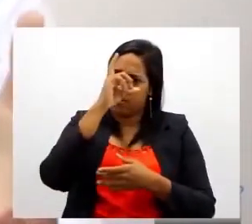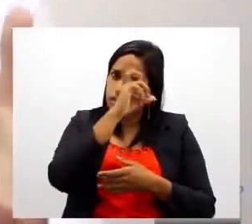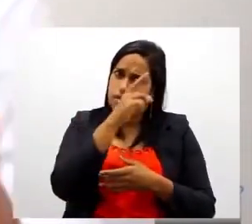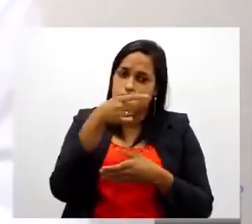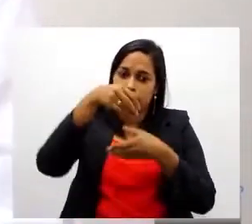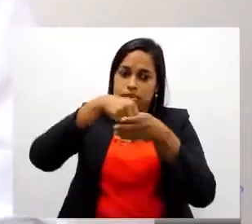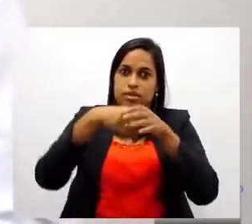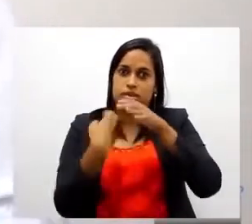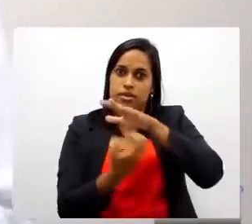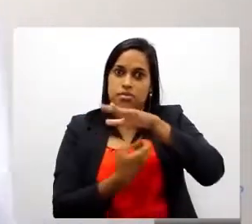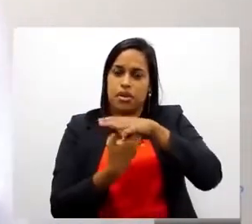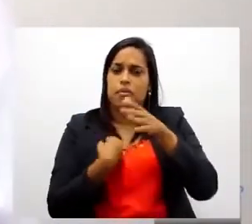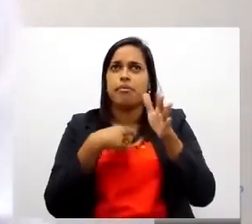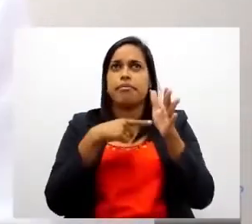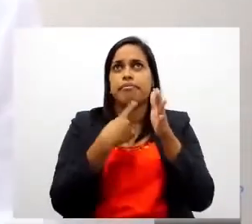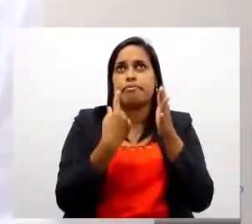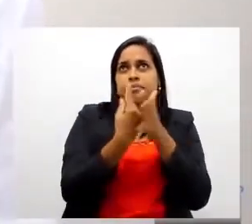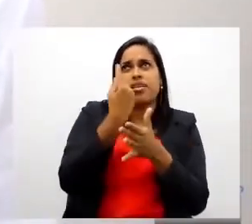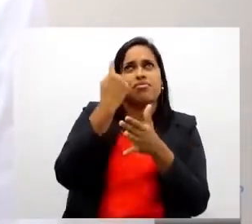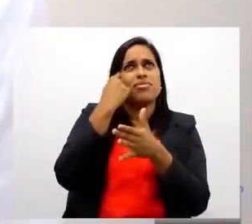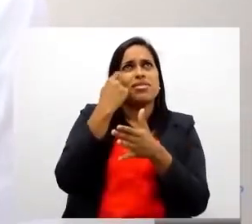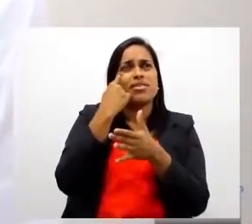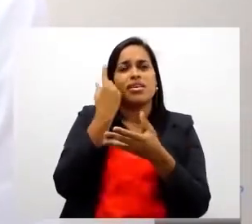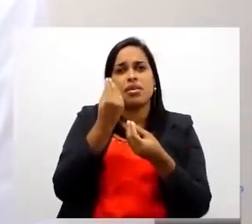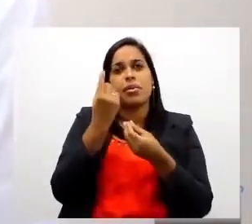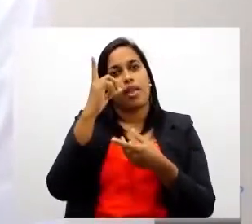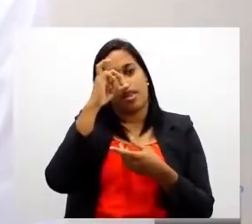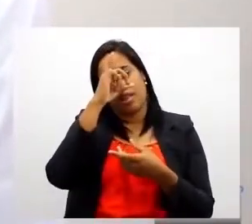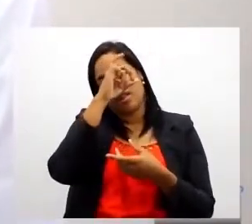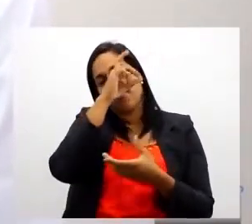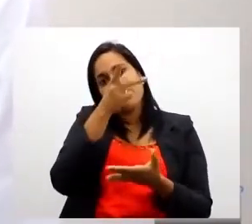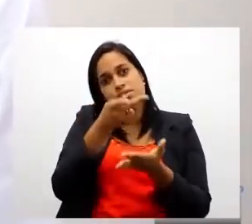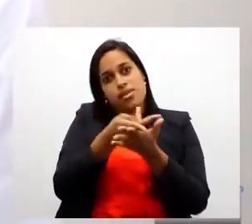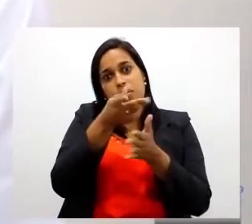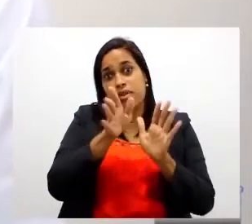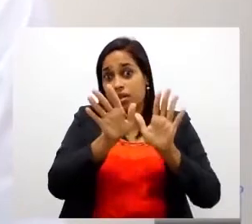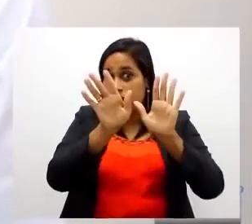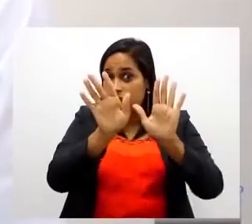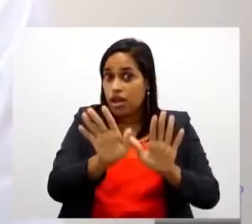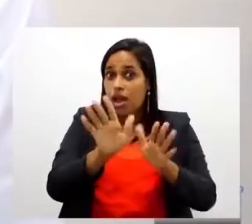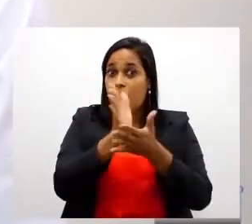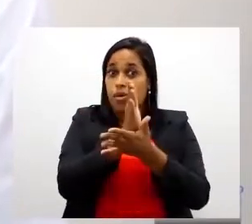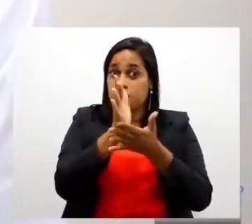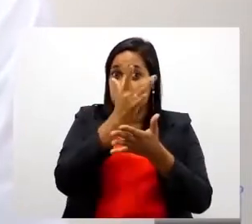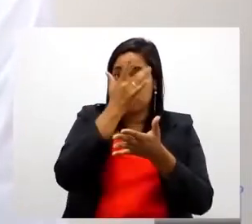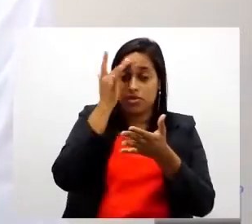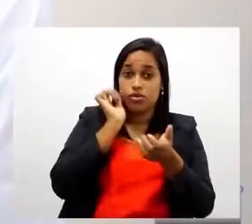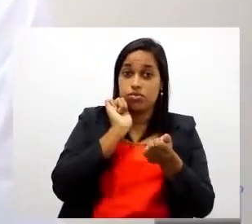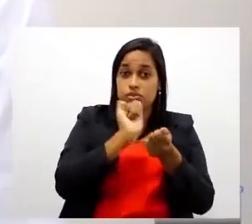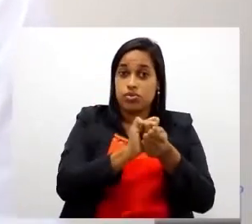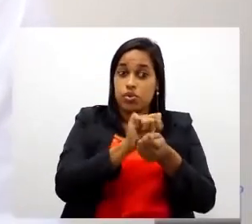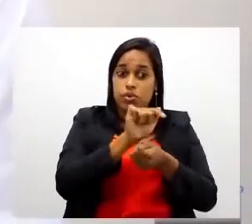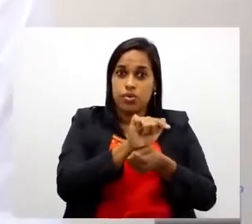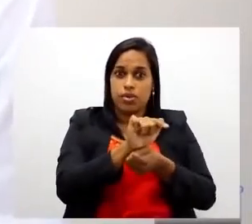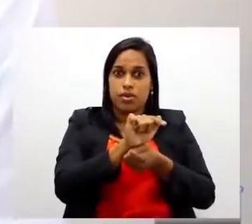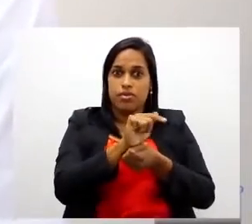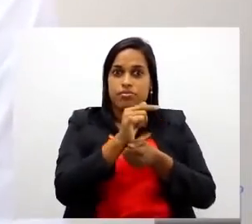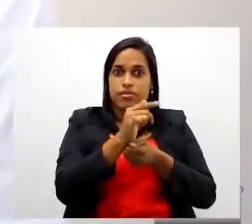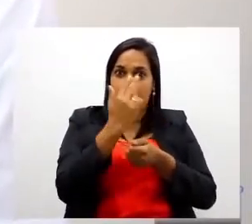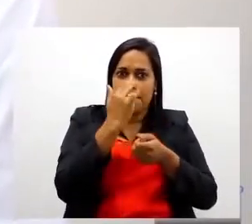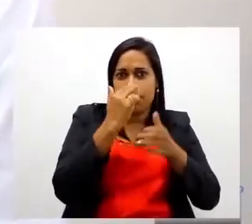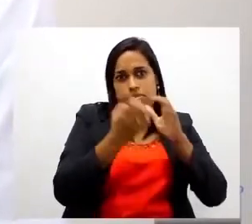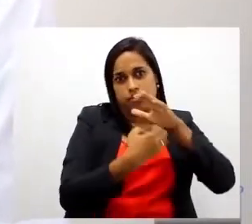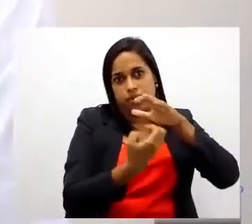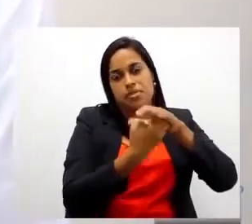dentro das empresas. E aí você podia me perguntar assim, isso é muito difícil de acontecer, né? Afinal de contas, as pessoas estão juntas na mesma